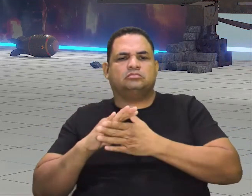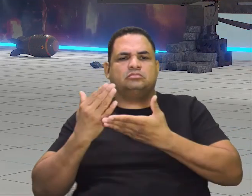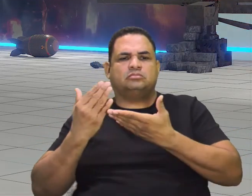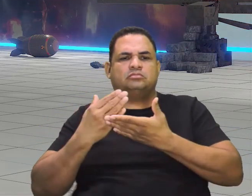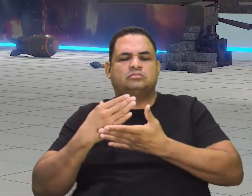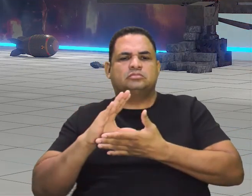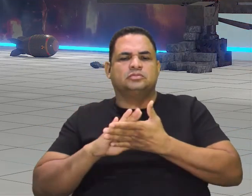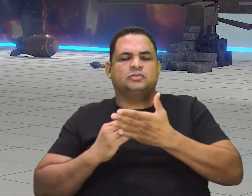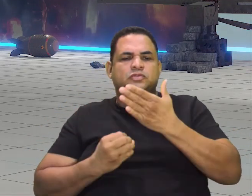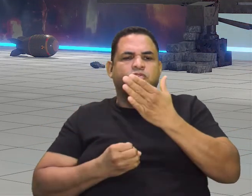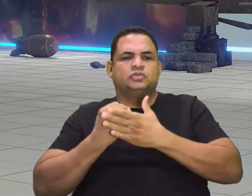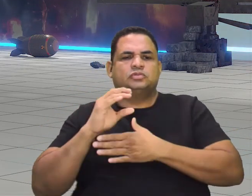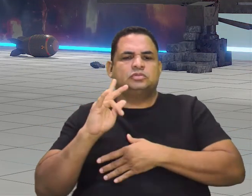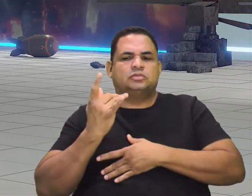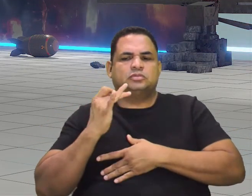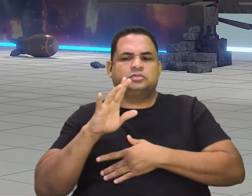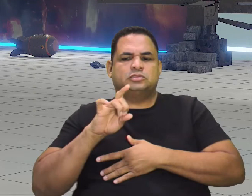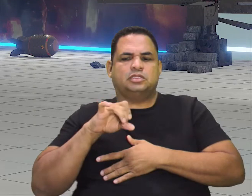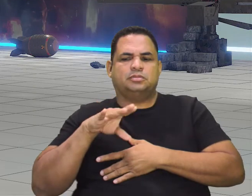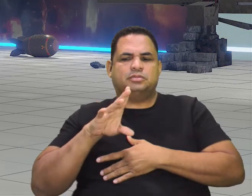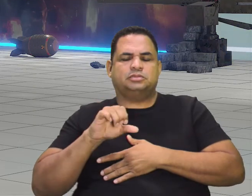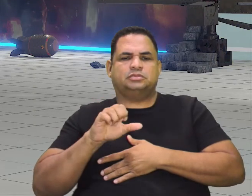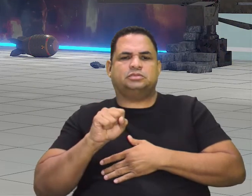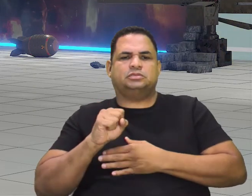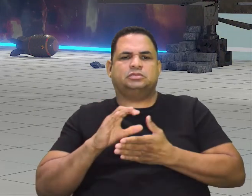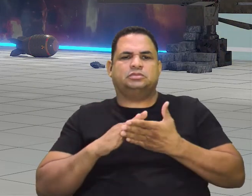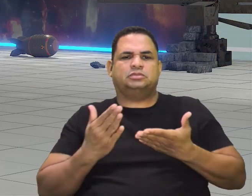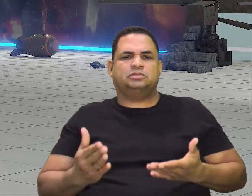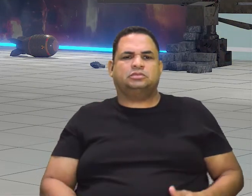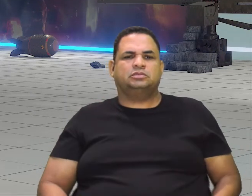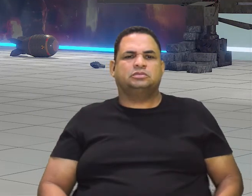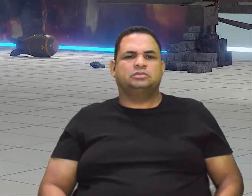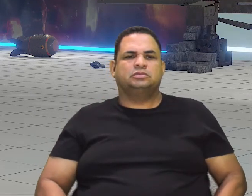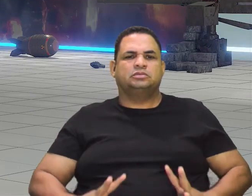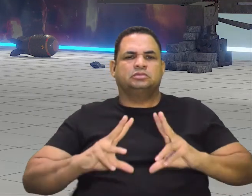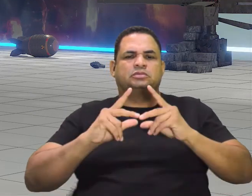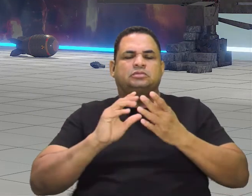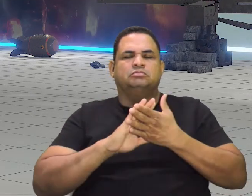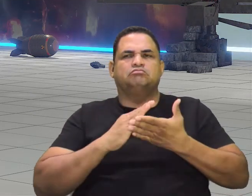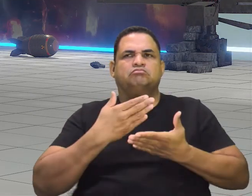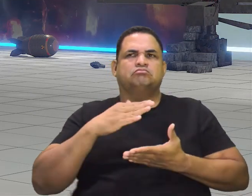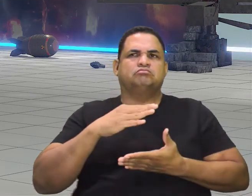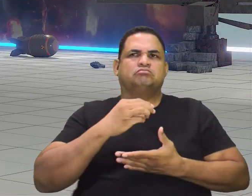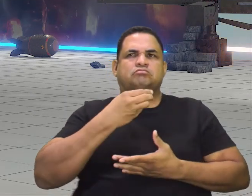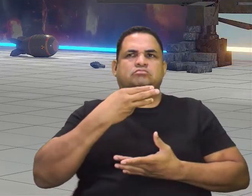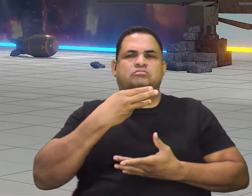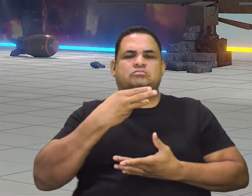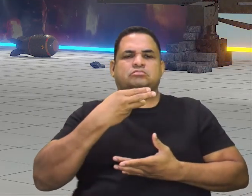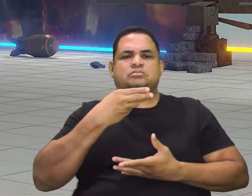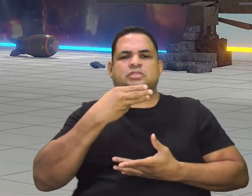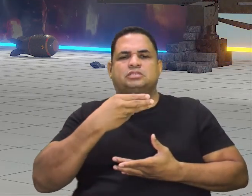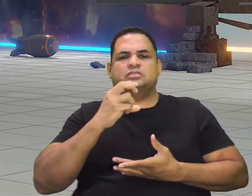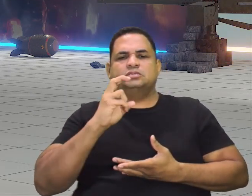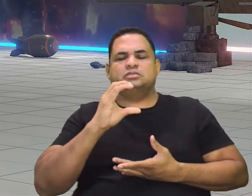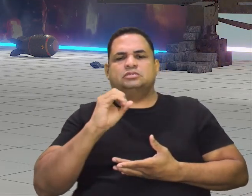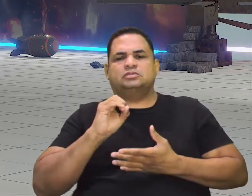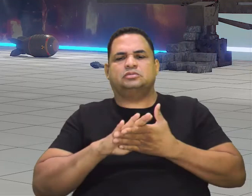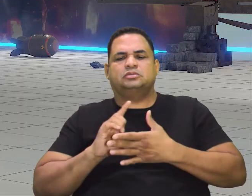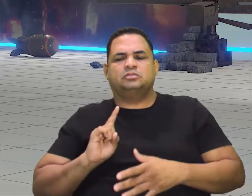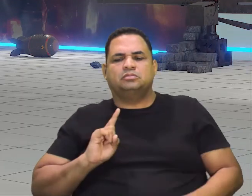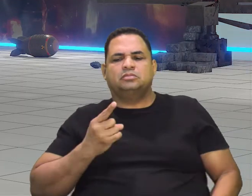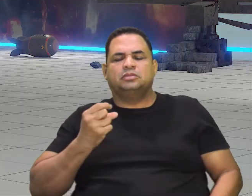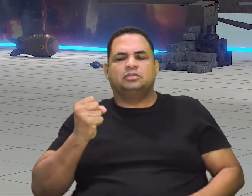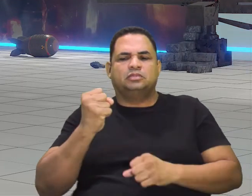Homo sapiens, o aparecimento do Homo sapiens, em torno de 350 mil